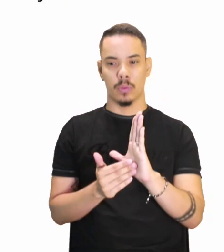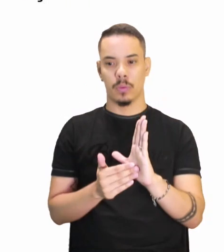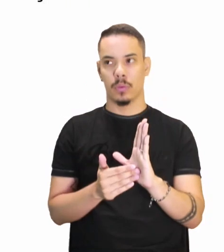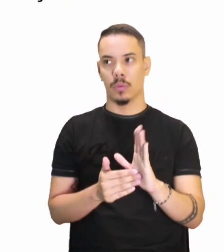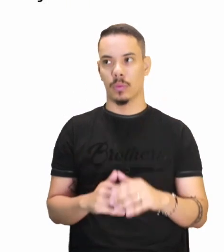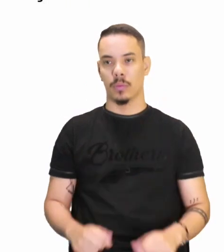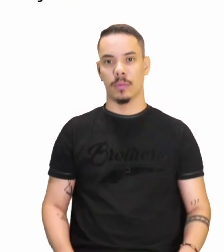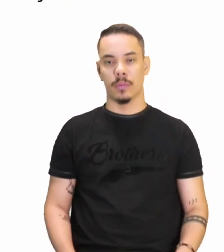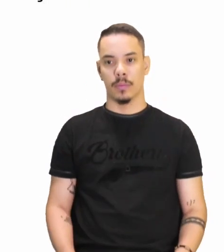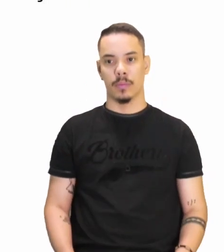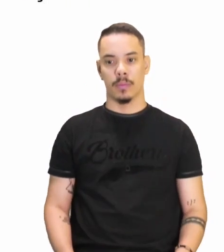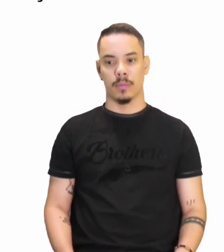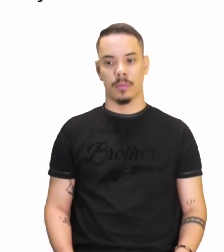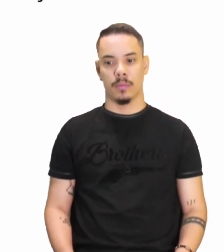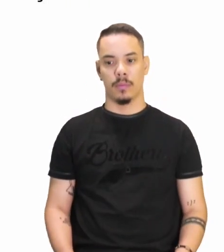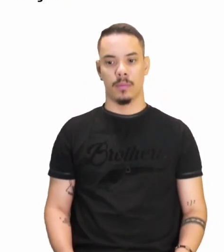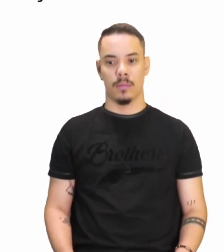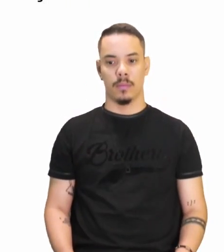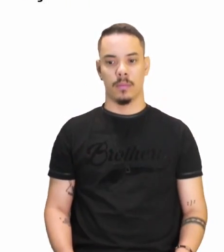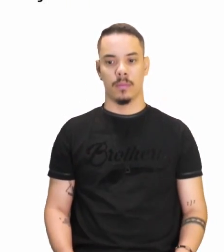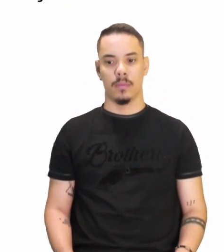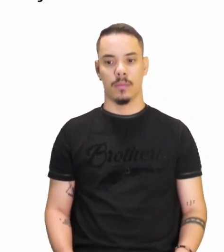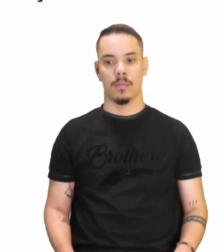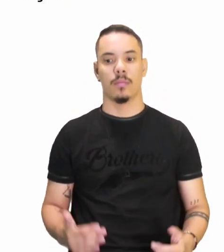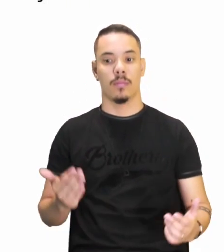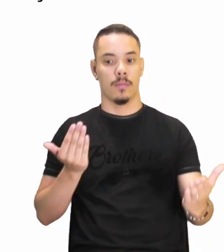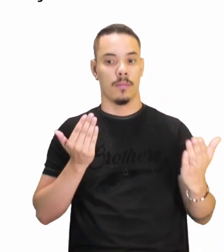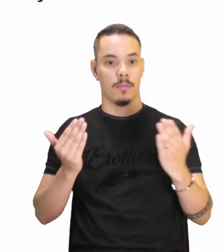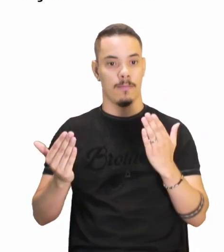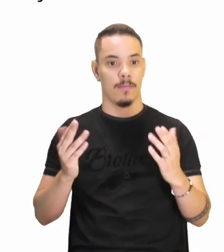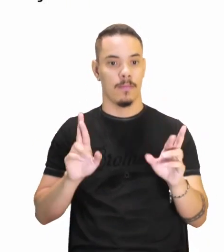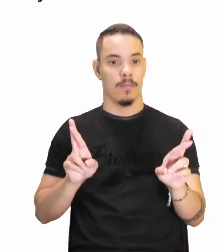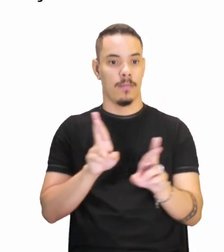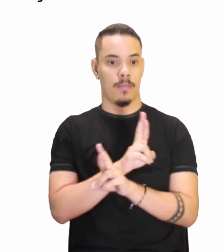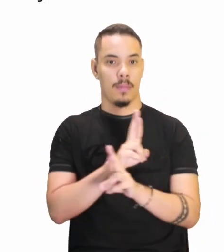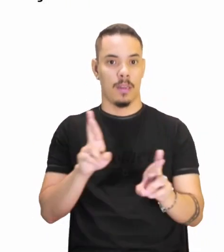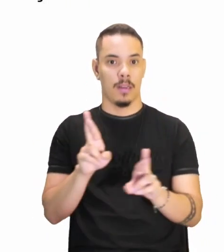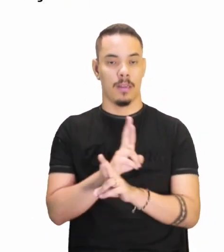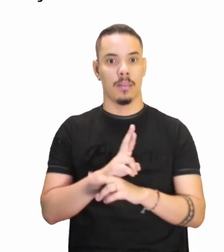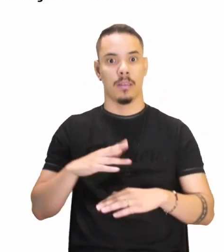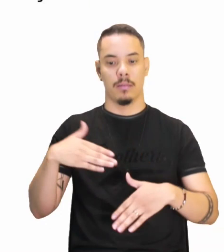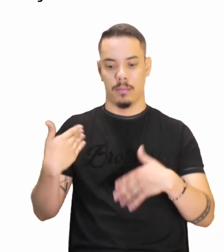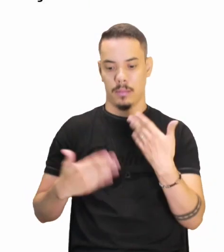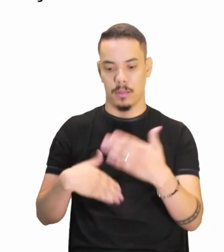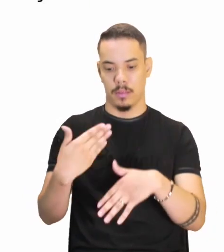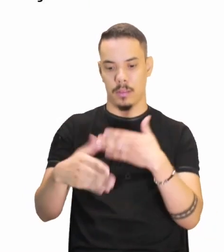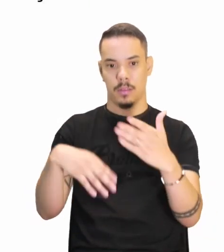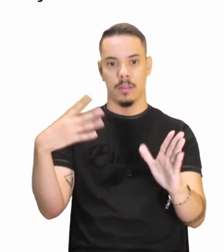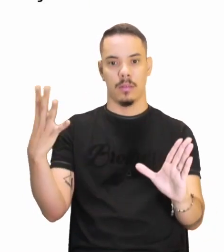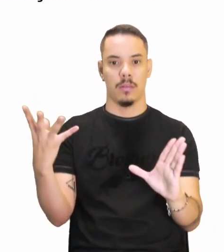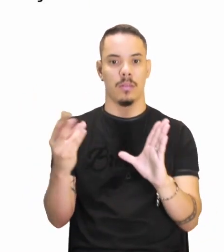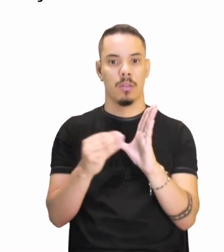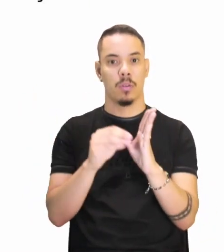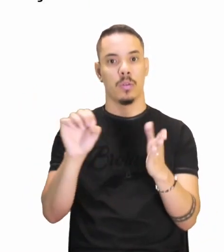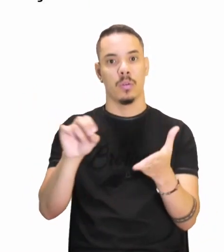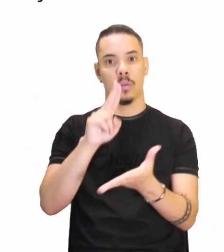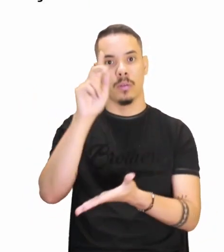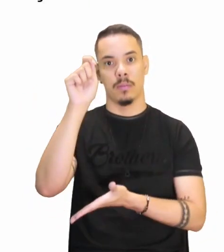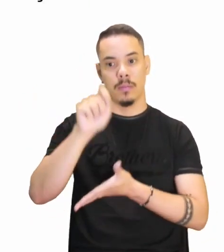é a finalidade comparar relacionar intensificar introduzir ou assinalar